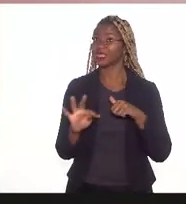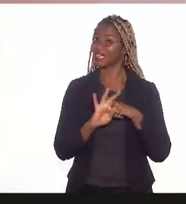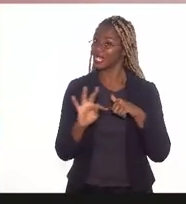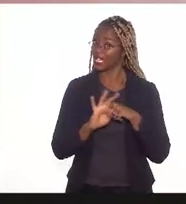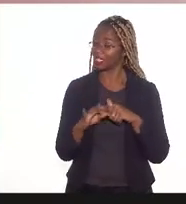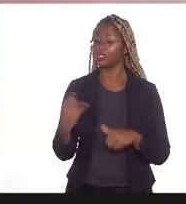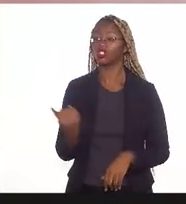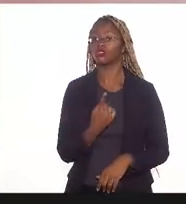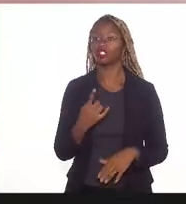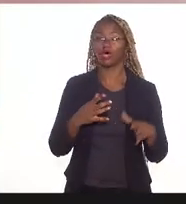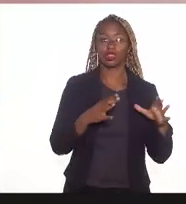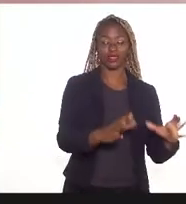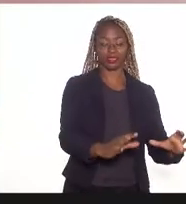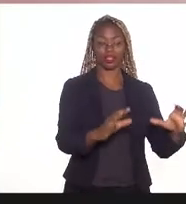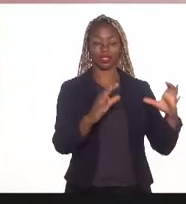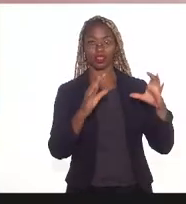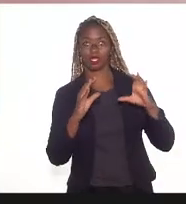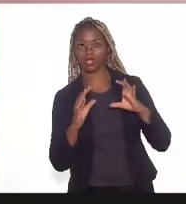recebe,